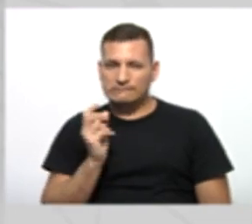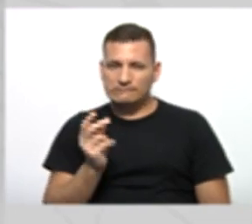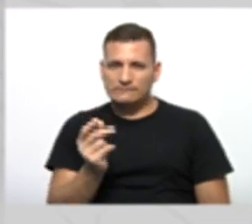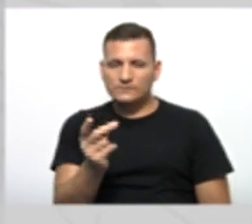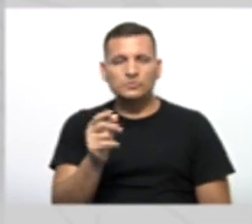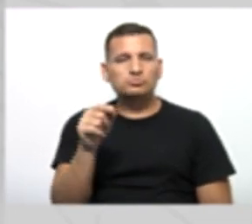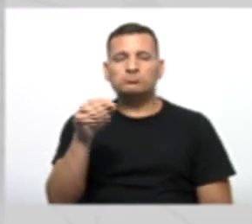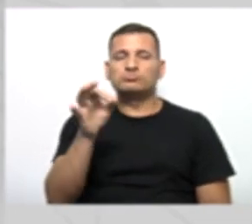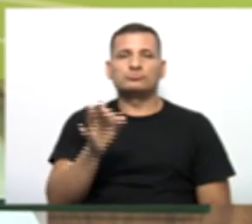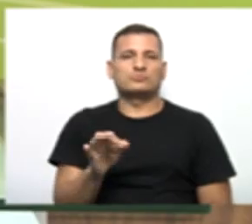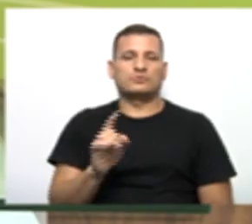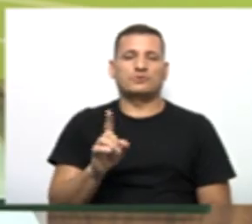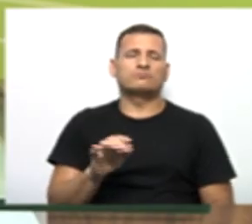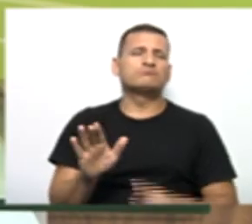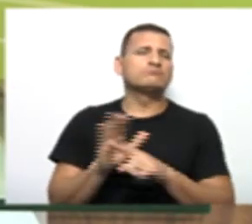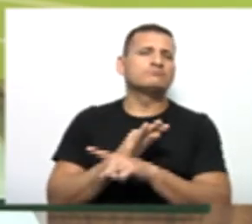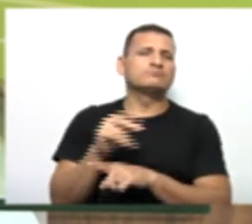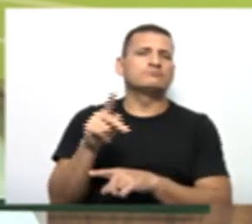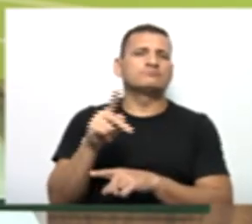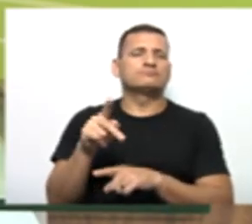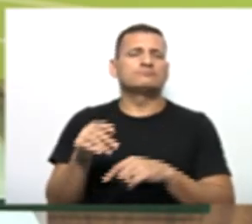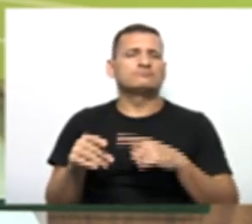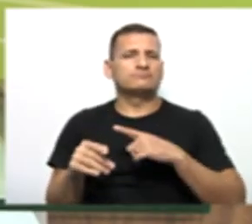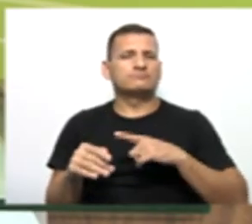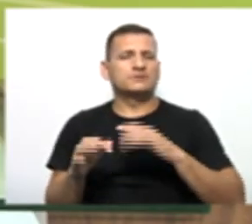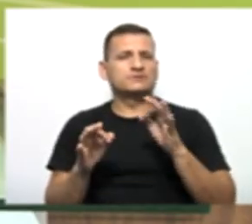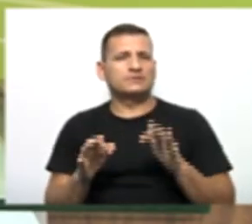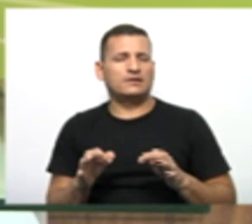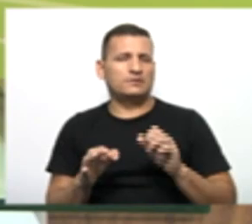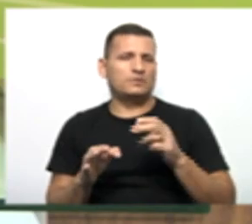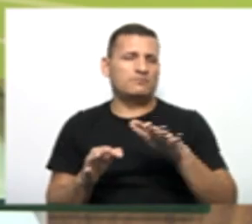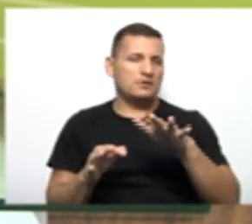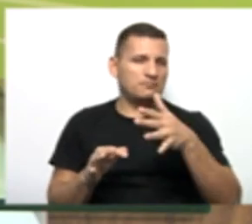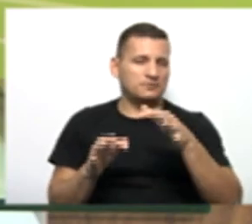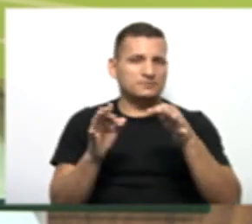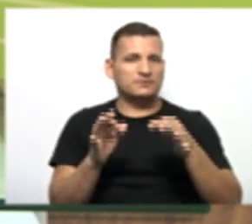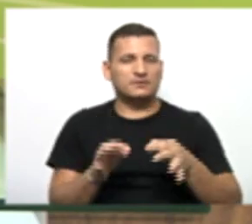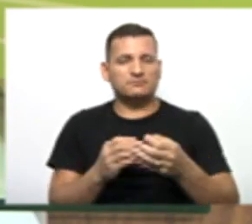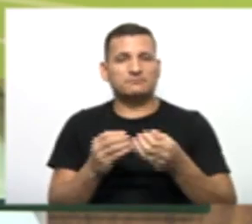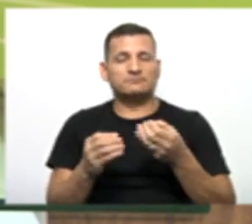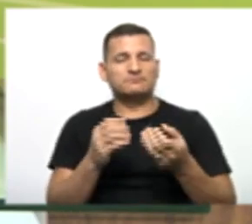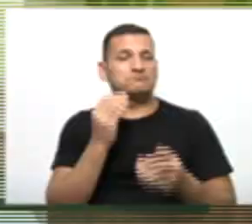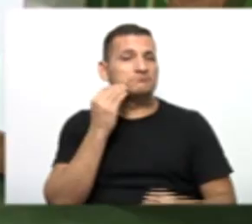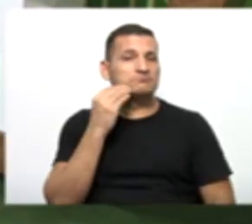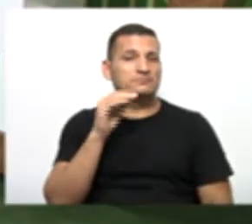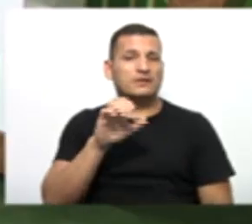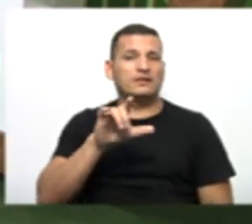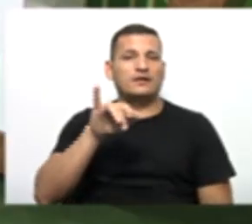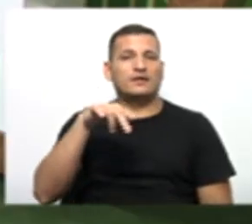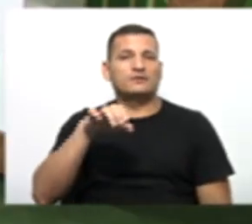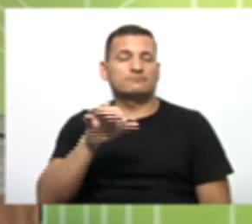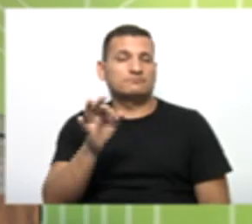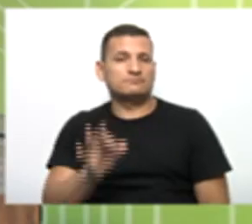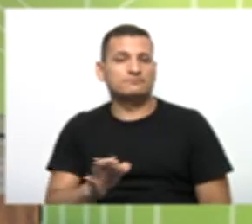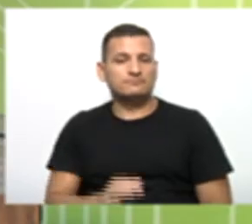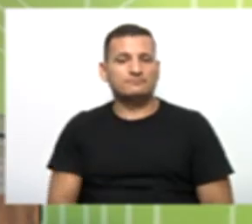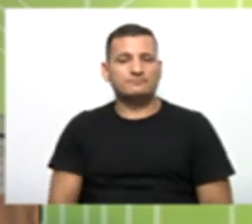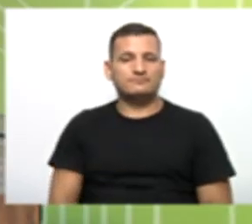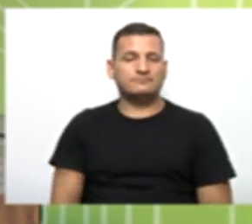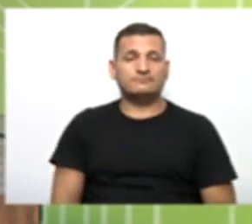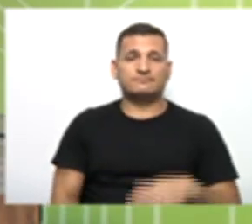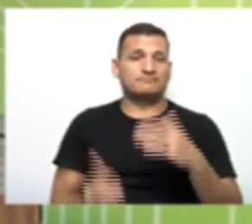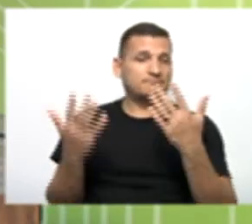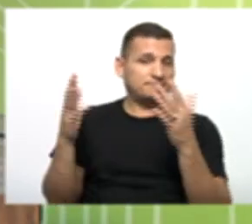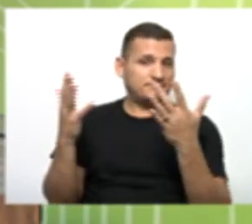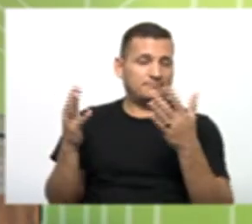não está correta, se está parcialmente correta. Vamos ver se a Elaine acertou. Parabéns a